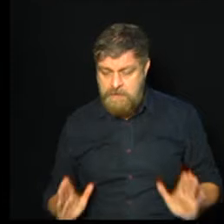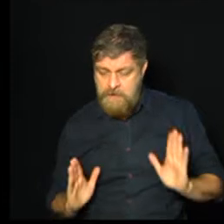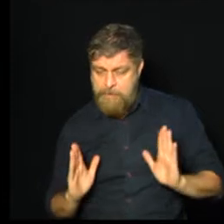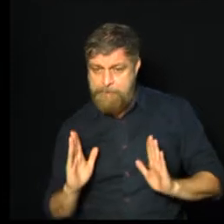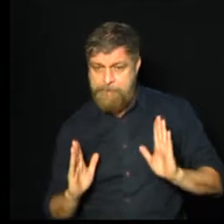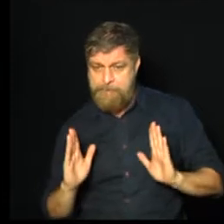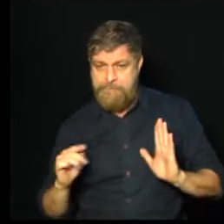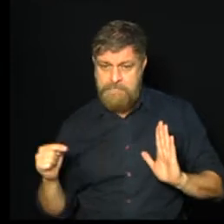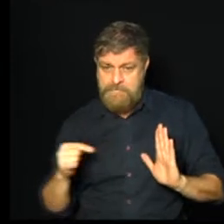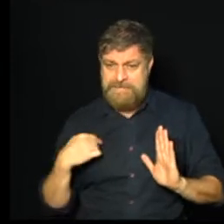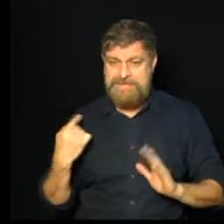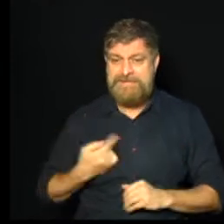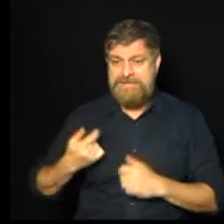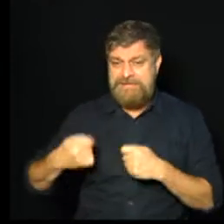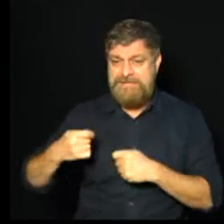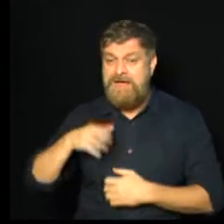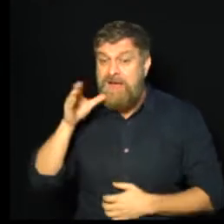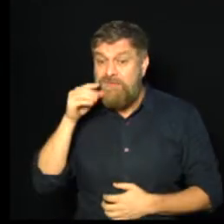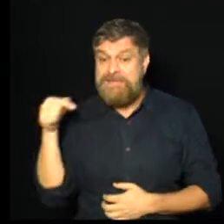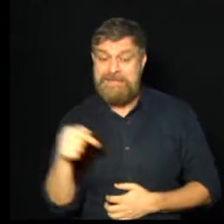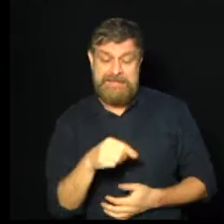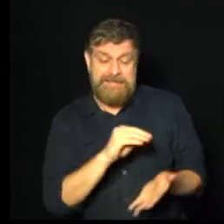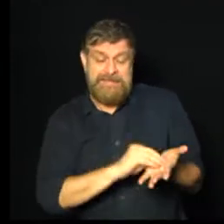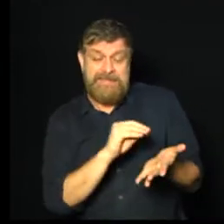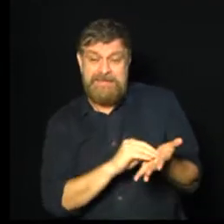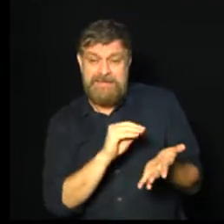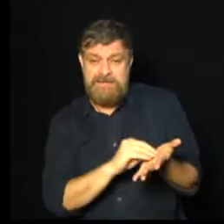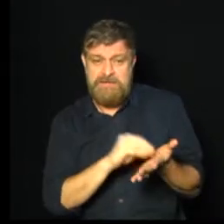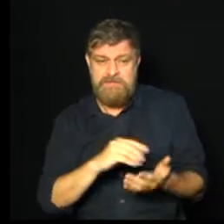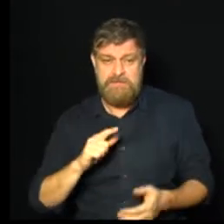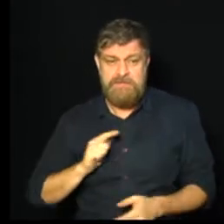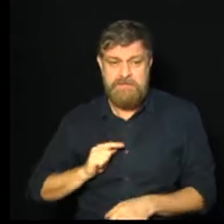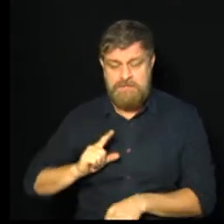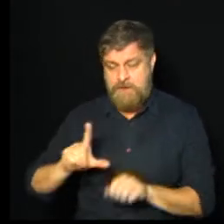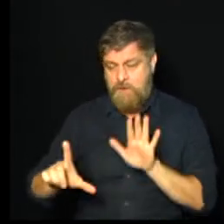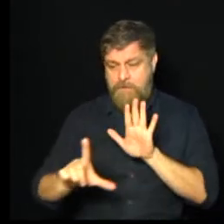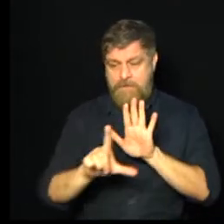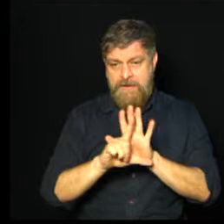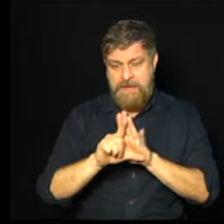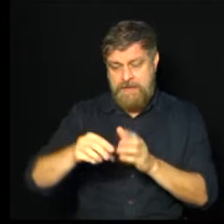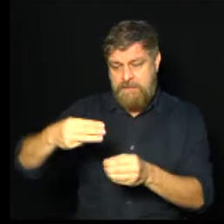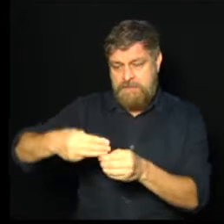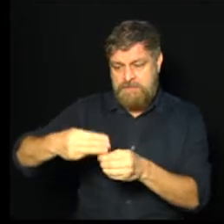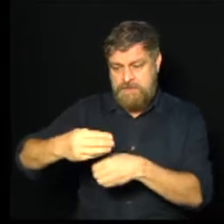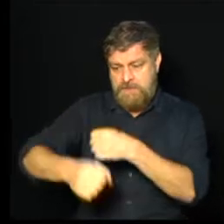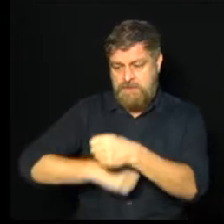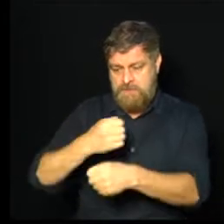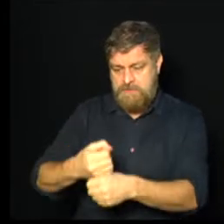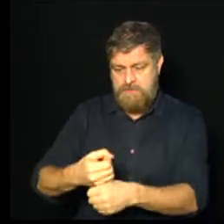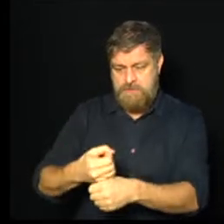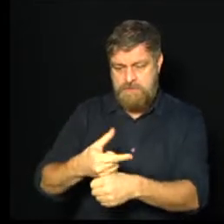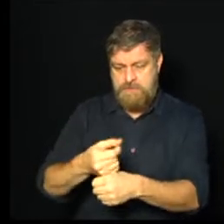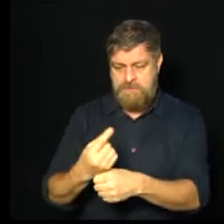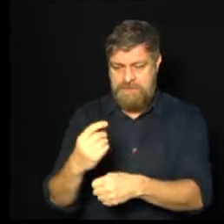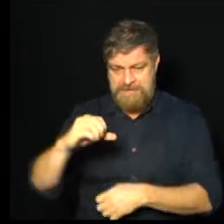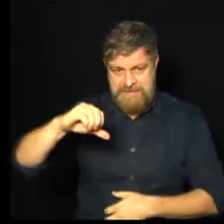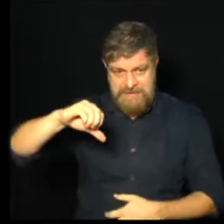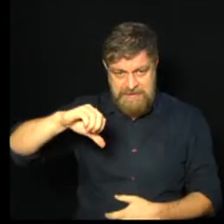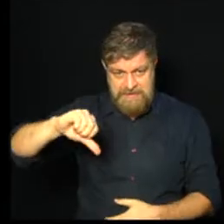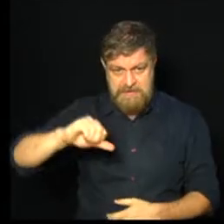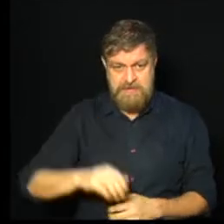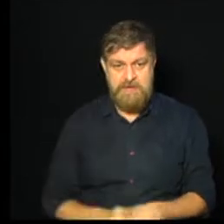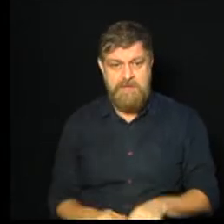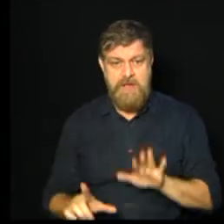nós tínhamos que suprir o déficit de pessoal. Então, foi promulgada uma lei municipal no ano de 19, a Lei número